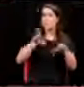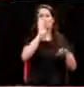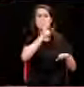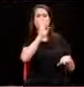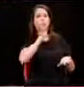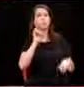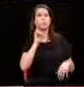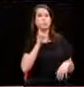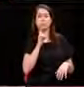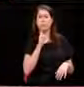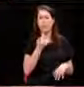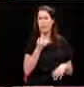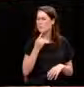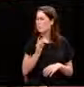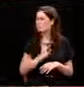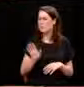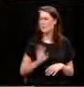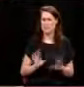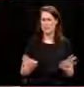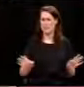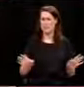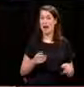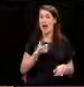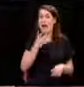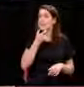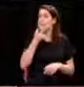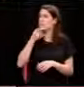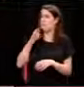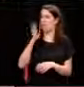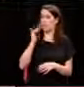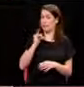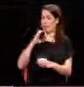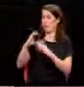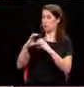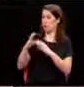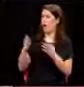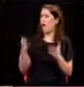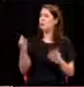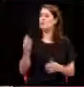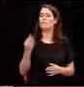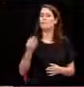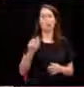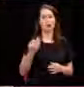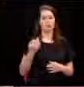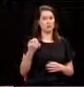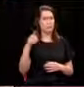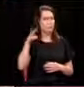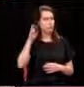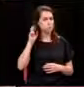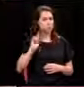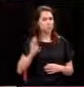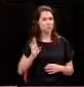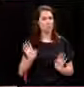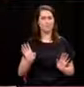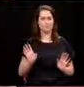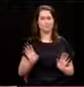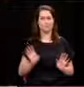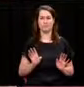vê, só se comunicarmos com essa pessoa é que nos apercebemos que realmente é surdo.